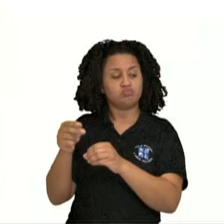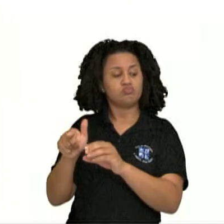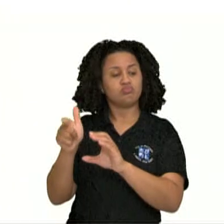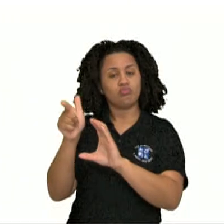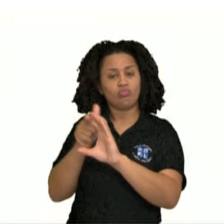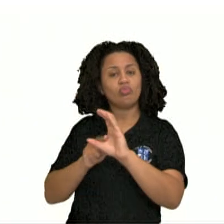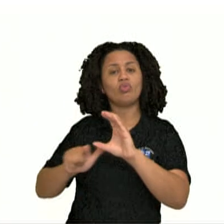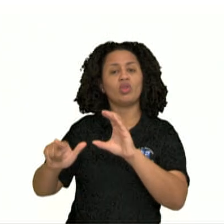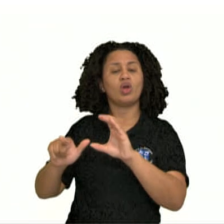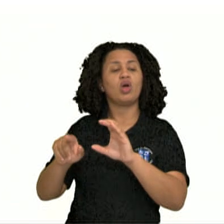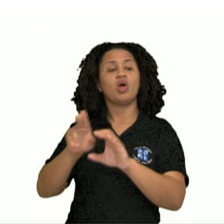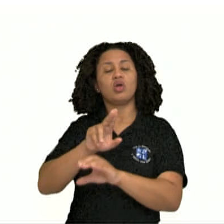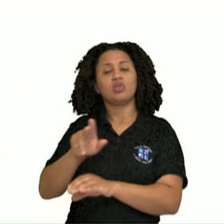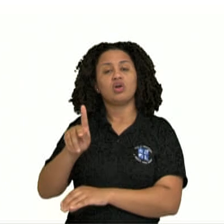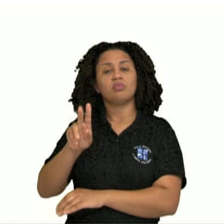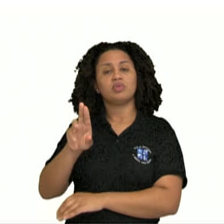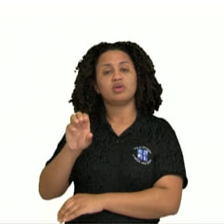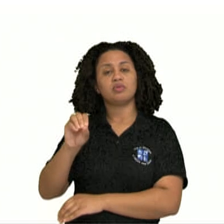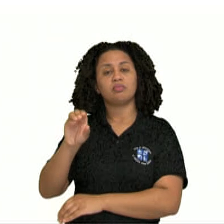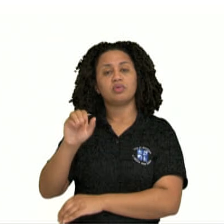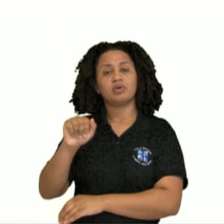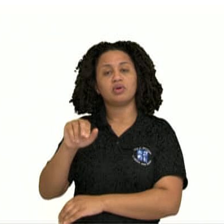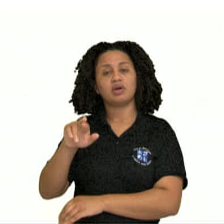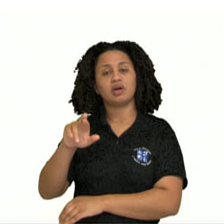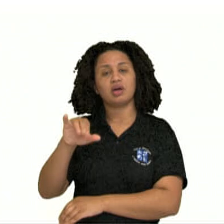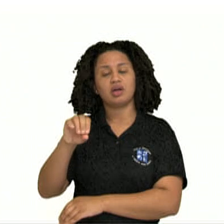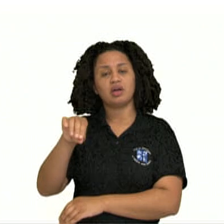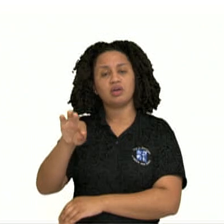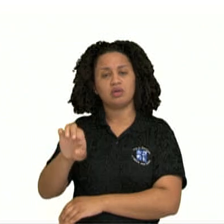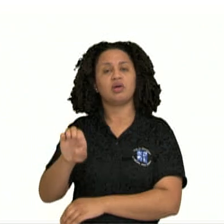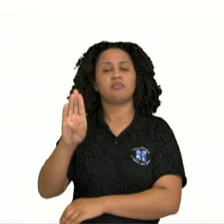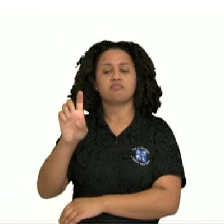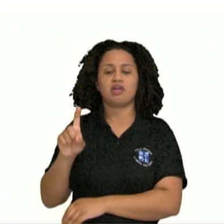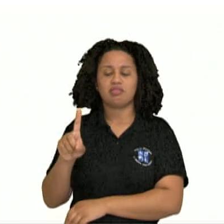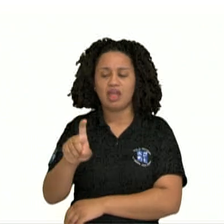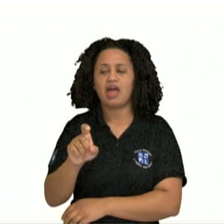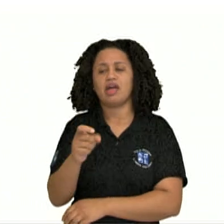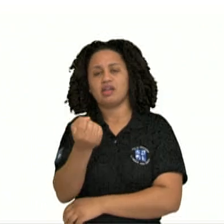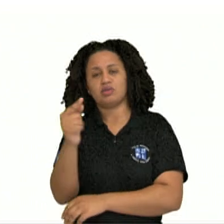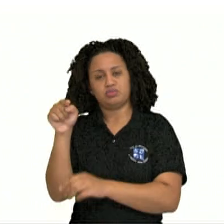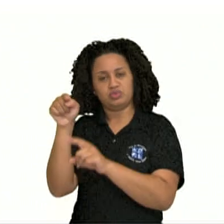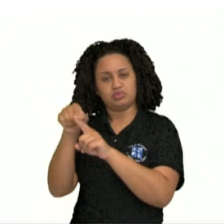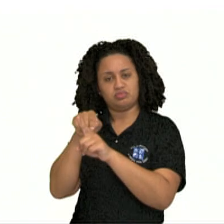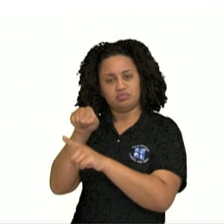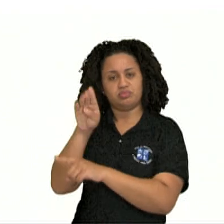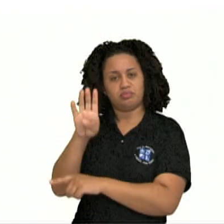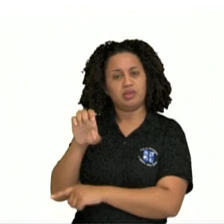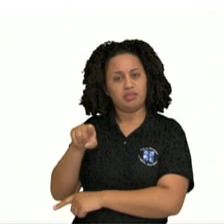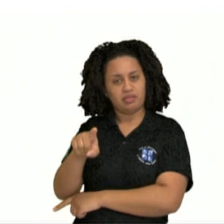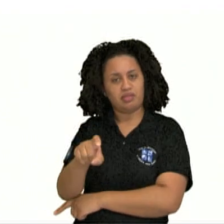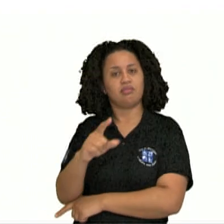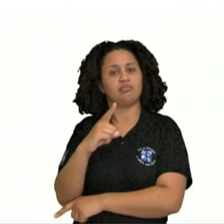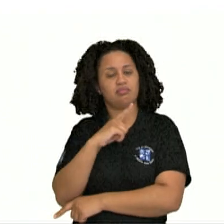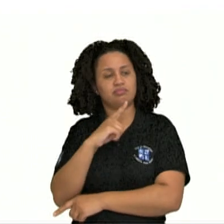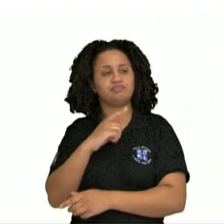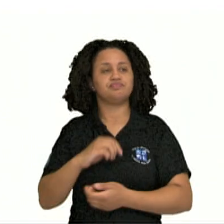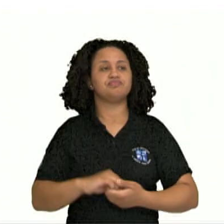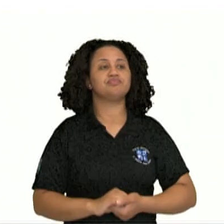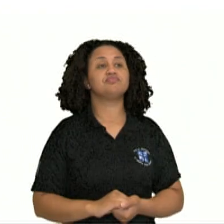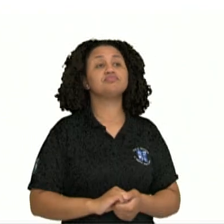são chamados e procariontes exemplos bactérias cianobactérias e tudo mais muito bem gente